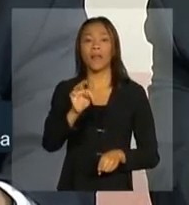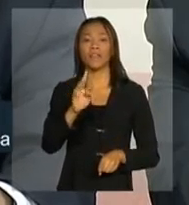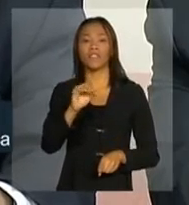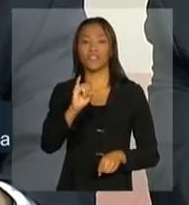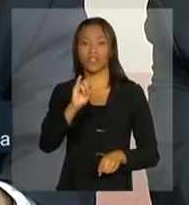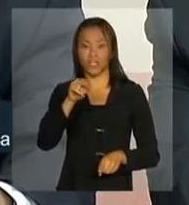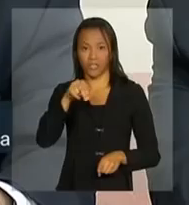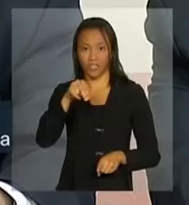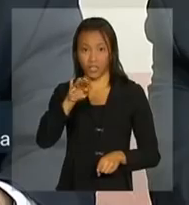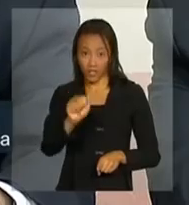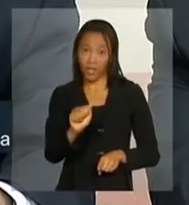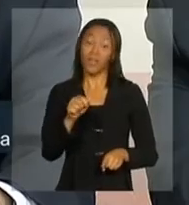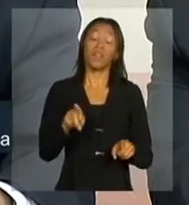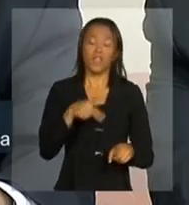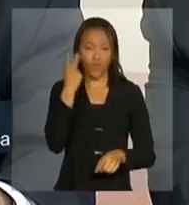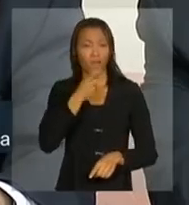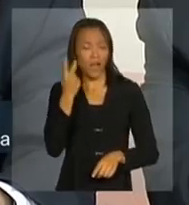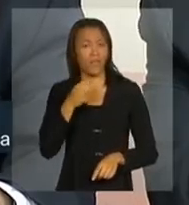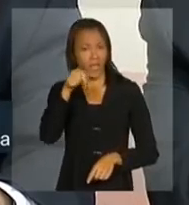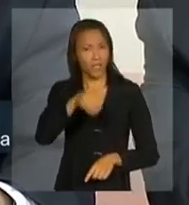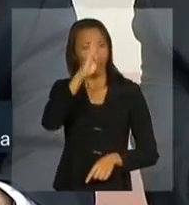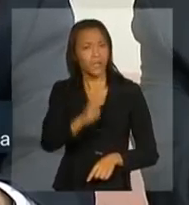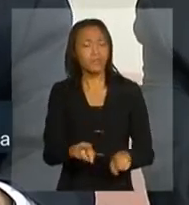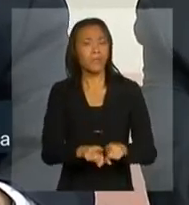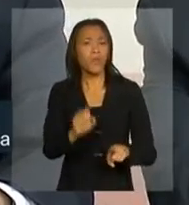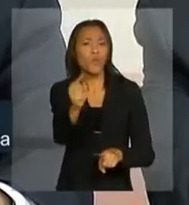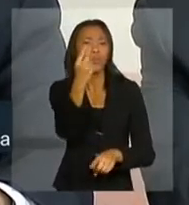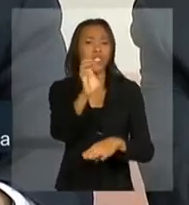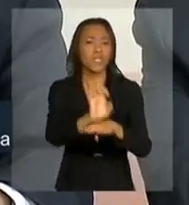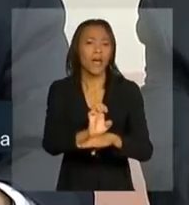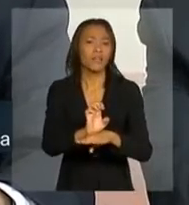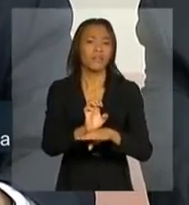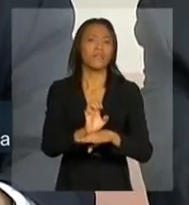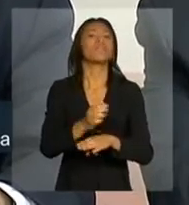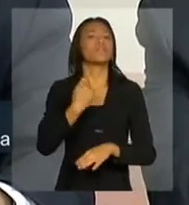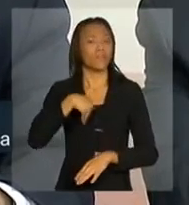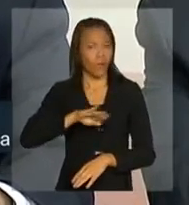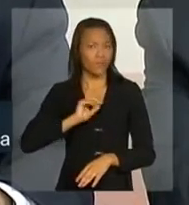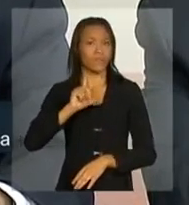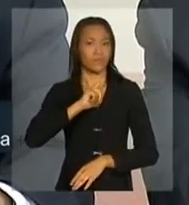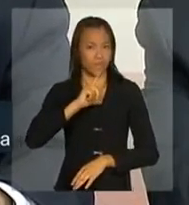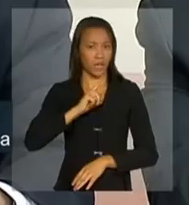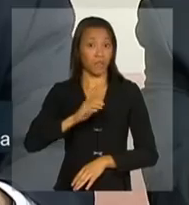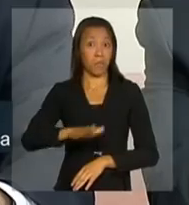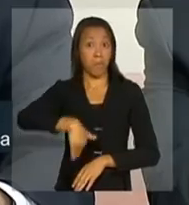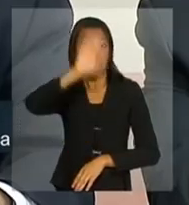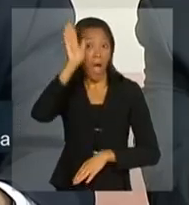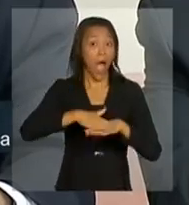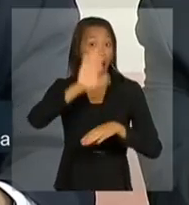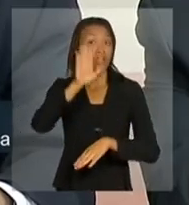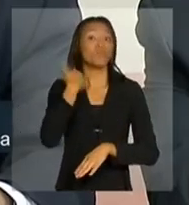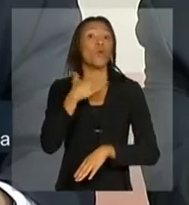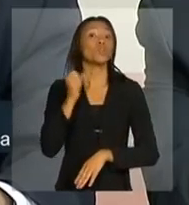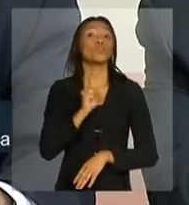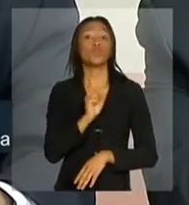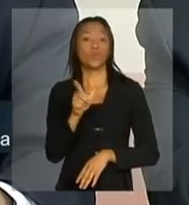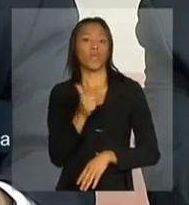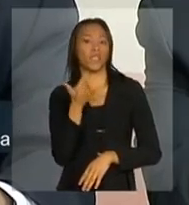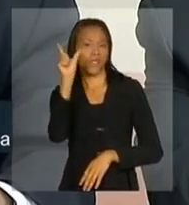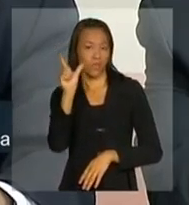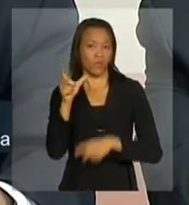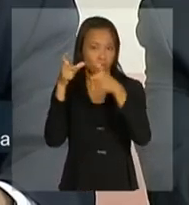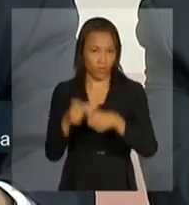no Brasil, eu citava um estado, mas não é o caso, qualquer estado, nós podemos e temos mais morte do que nesses conflitos. O